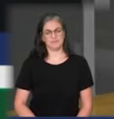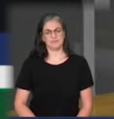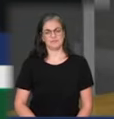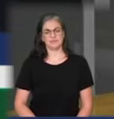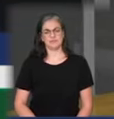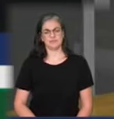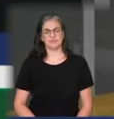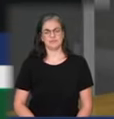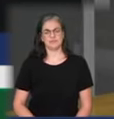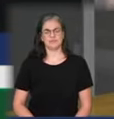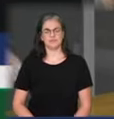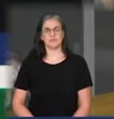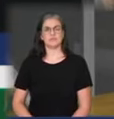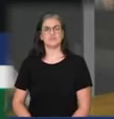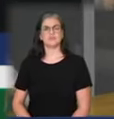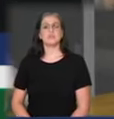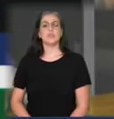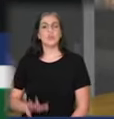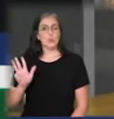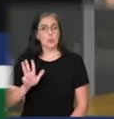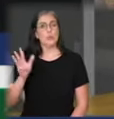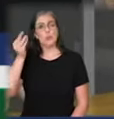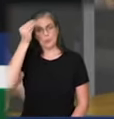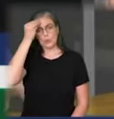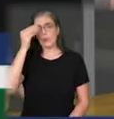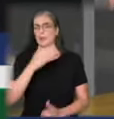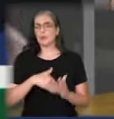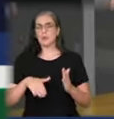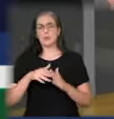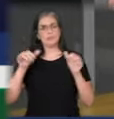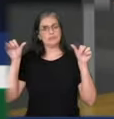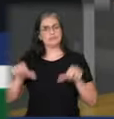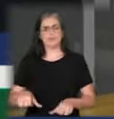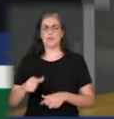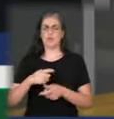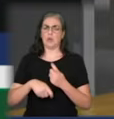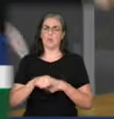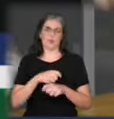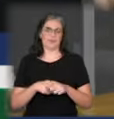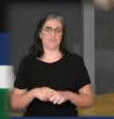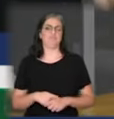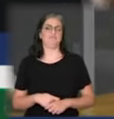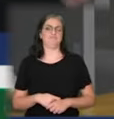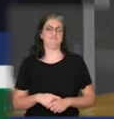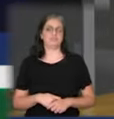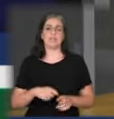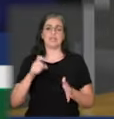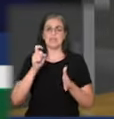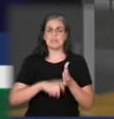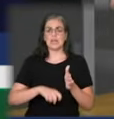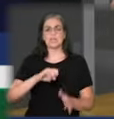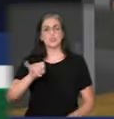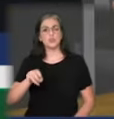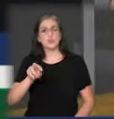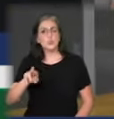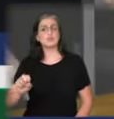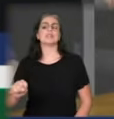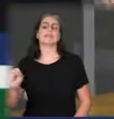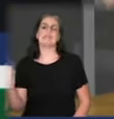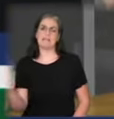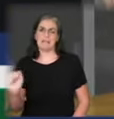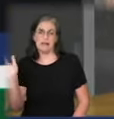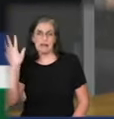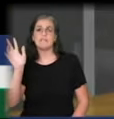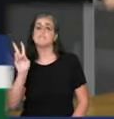esse frangalho econômico que está se desenhando, pela taxa de juros alta, que vai ficar mais alta ainda com